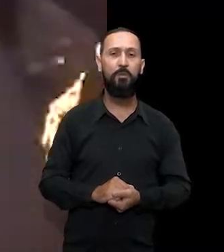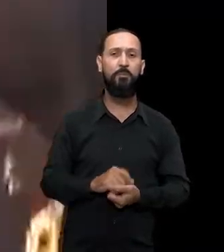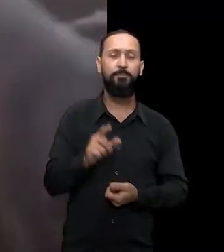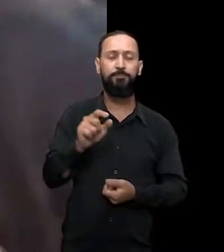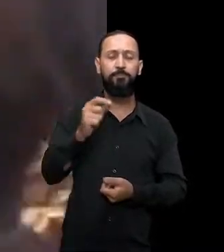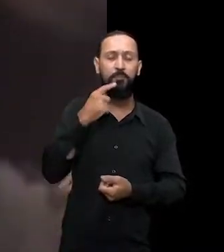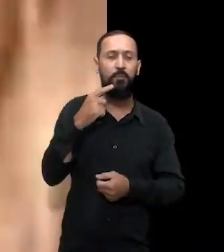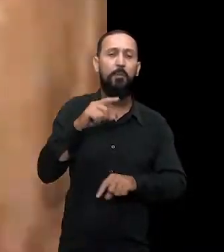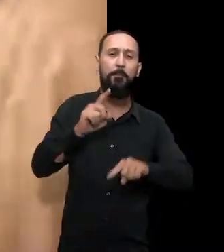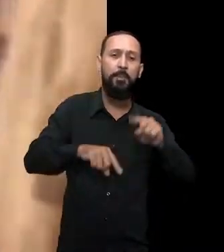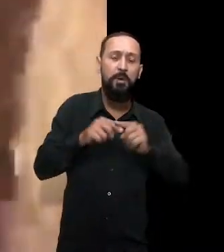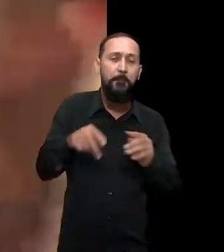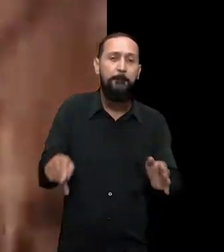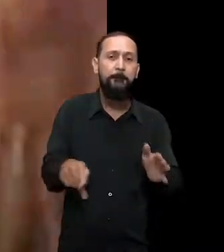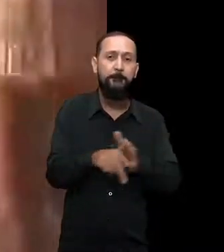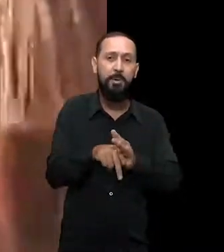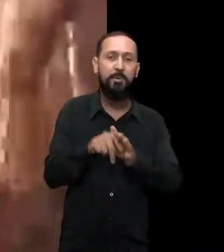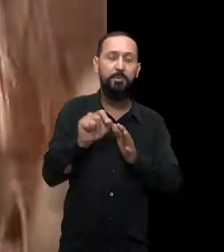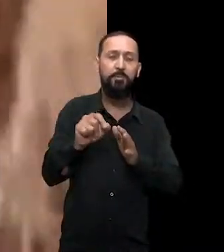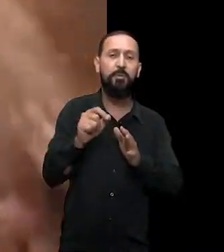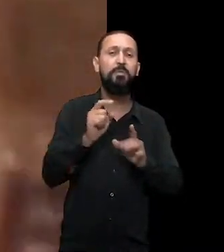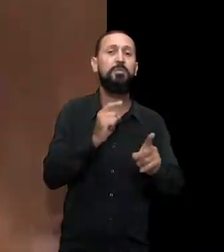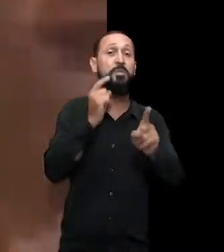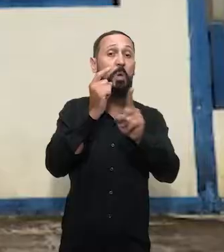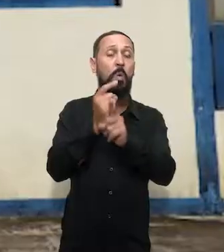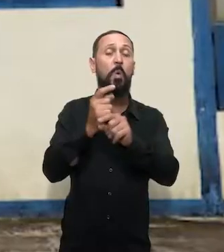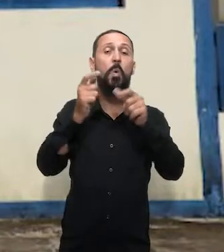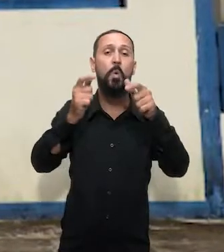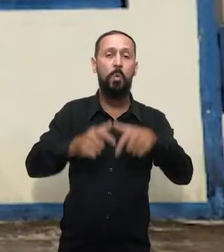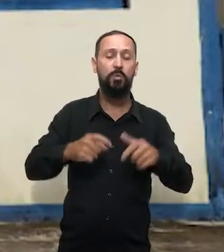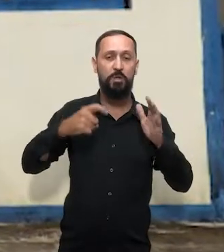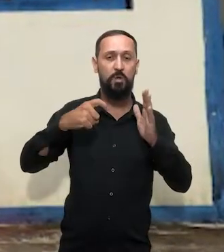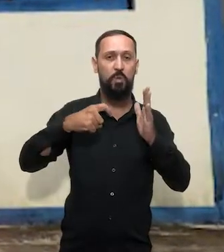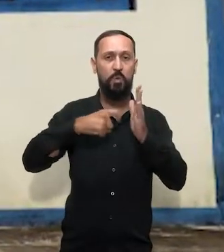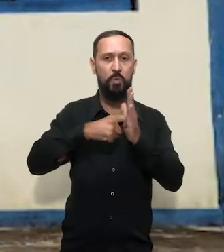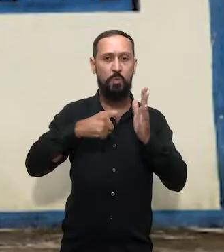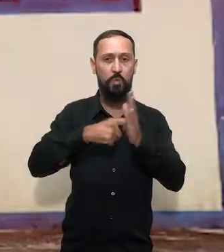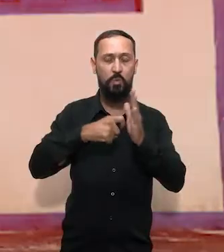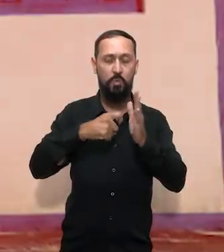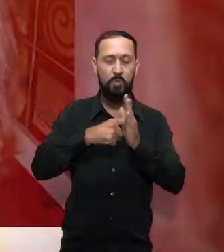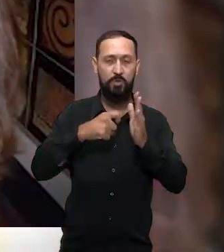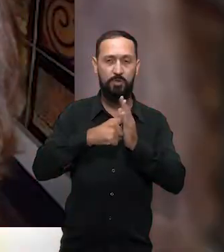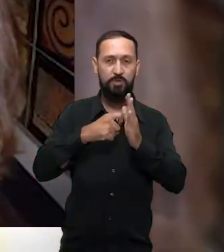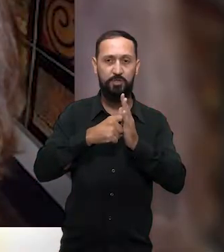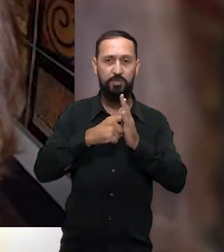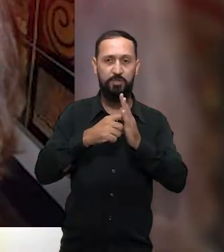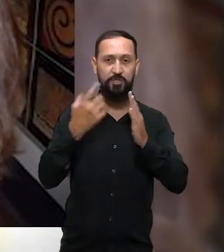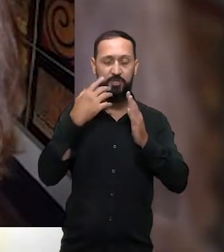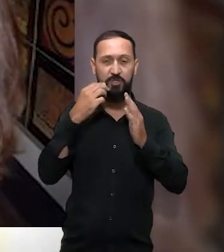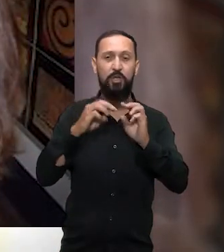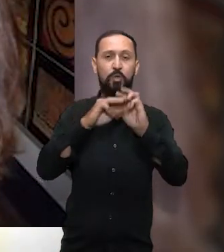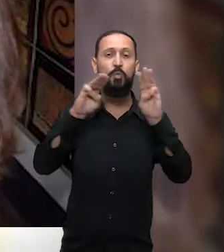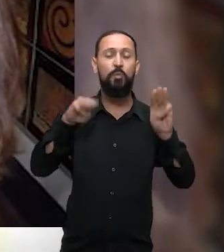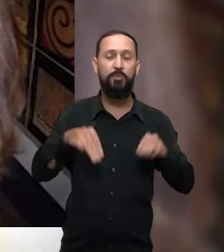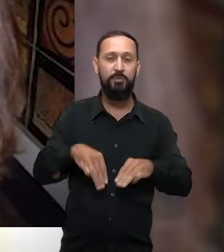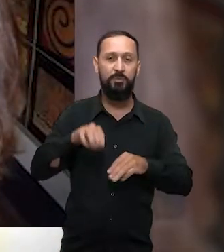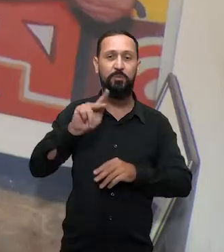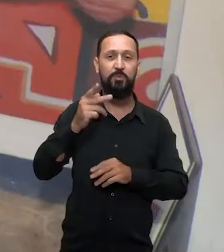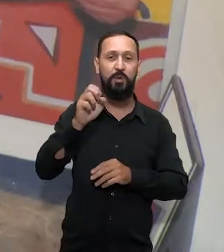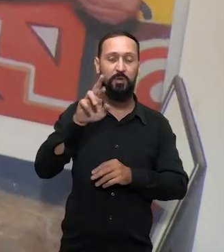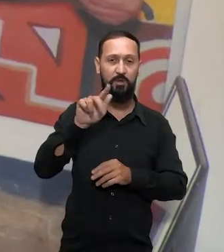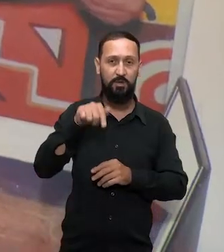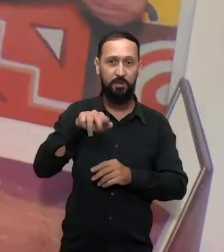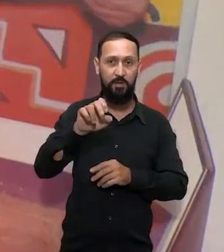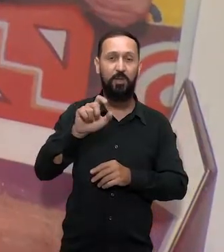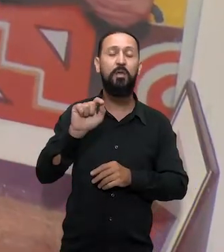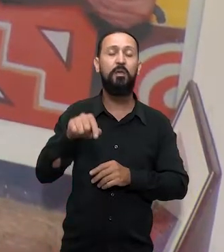O acervo de bens materiais do artista se encontra reunido em Coxim, no Memorial Henrique Spengler, sob a responsabilidade